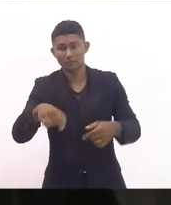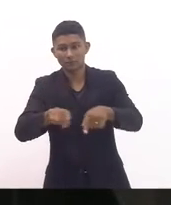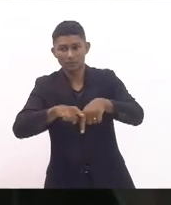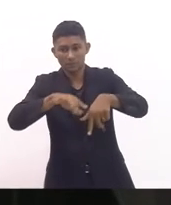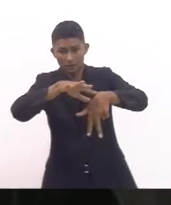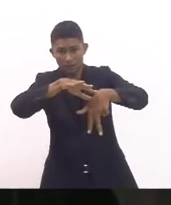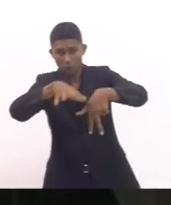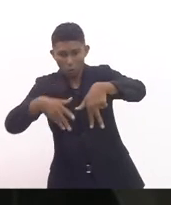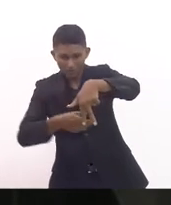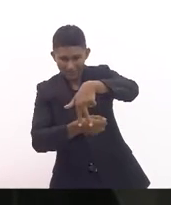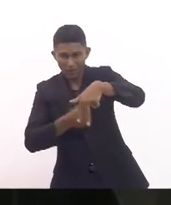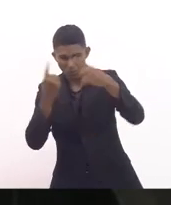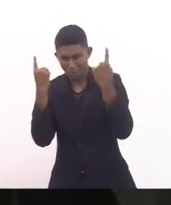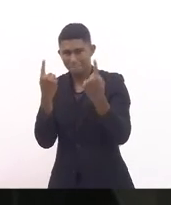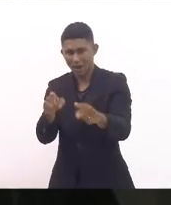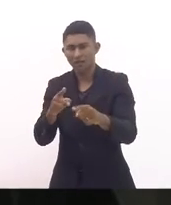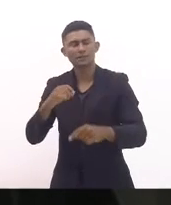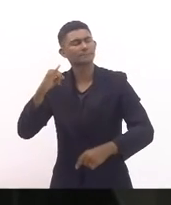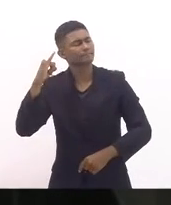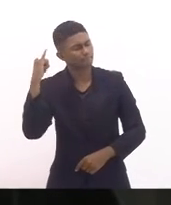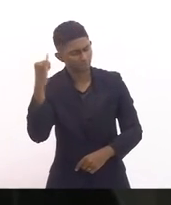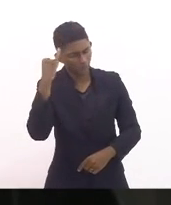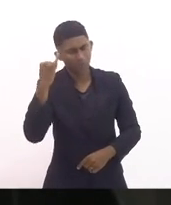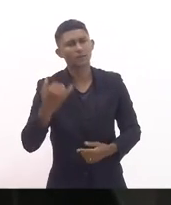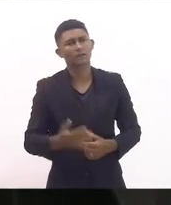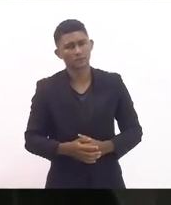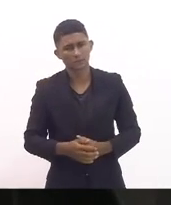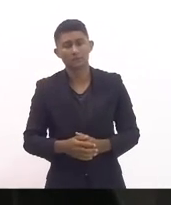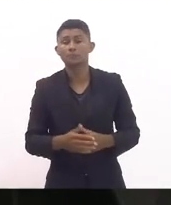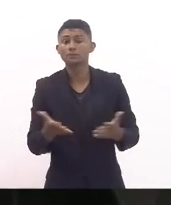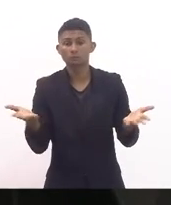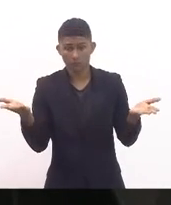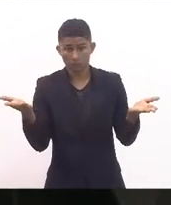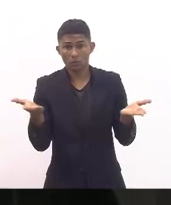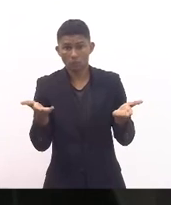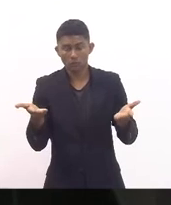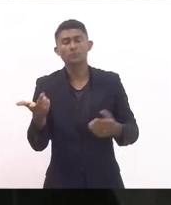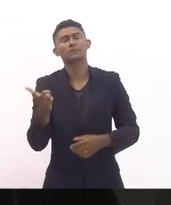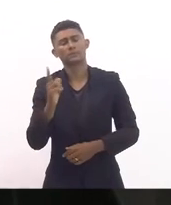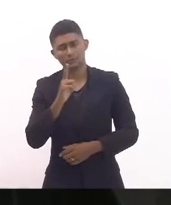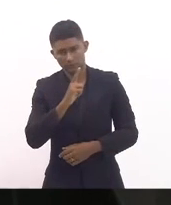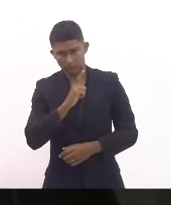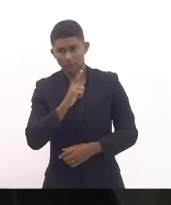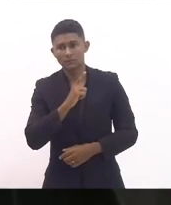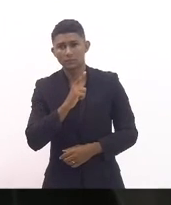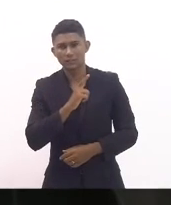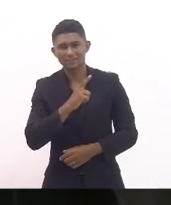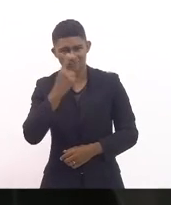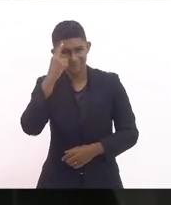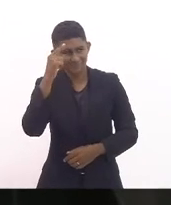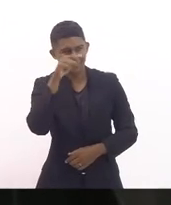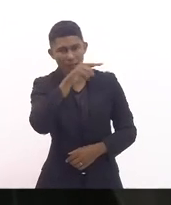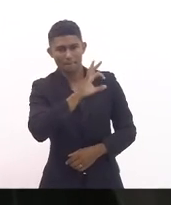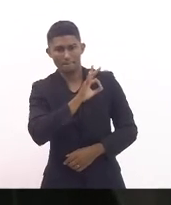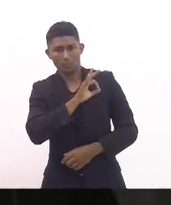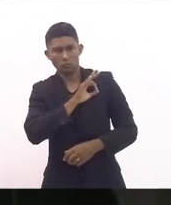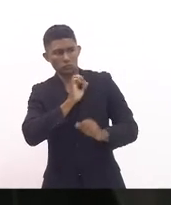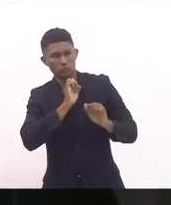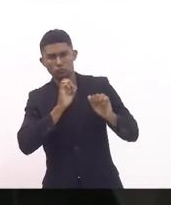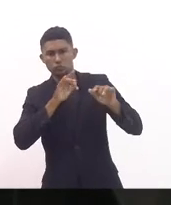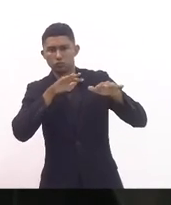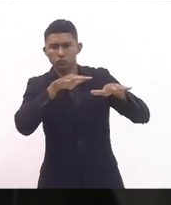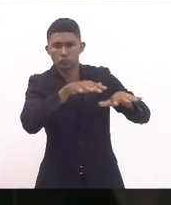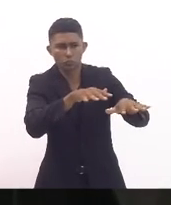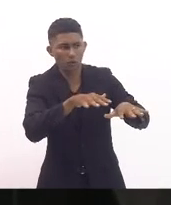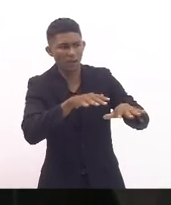questão absolutamente importante Central Aliás hoje tivemos uma operação é que prendeu né um conselheiro